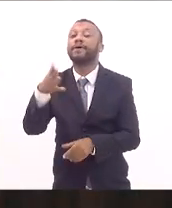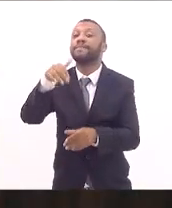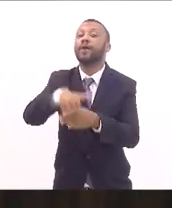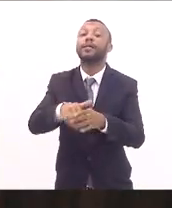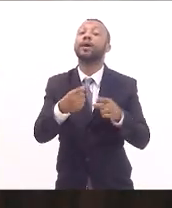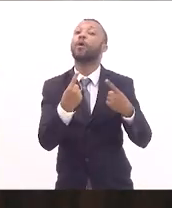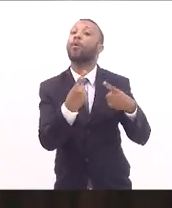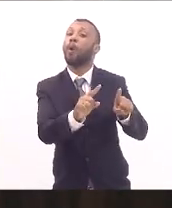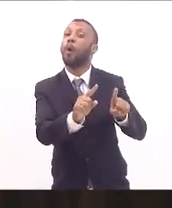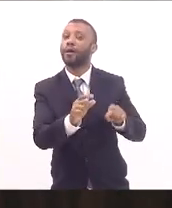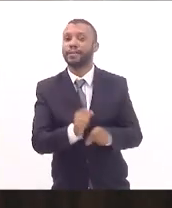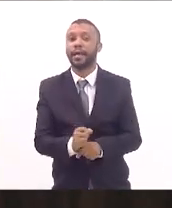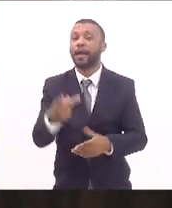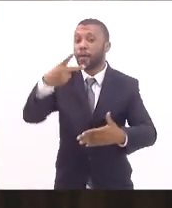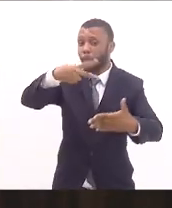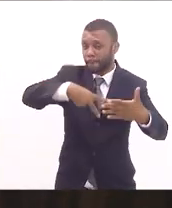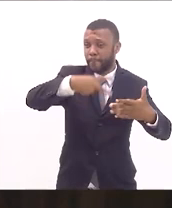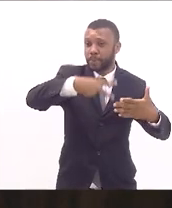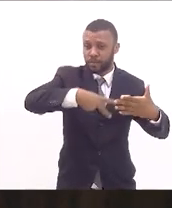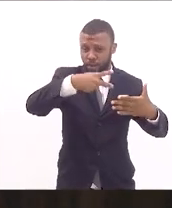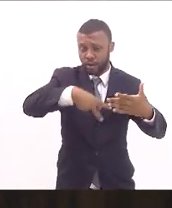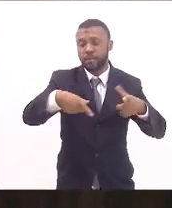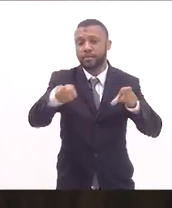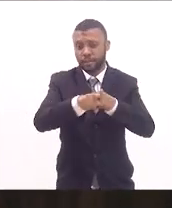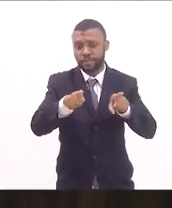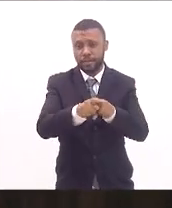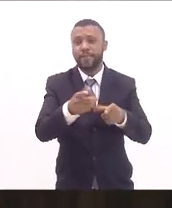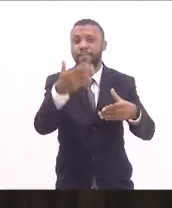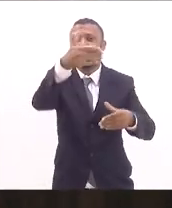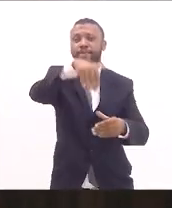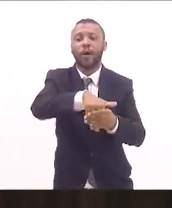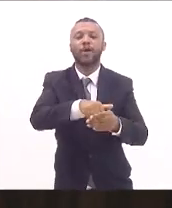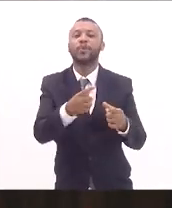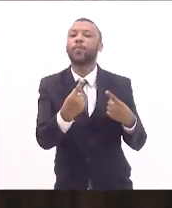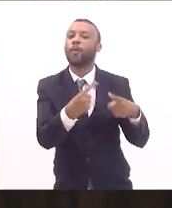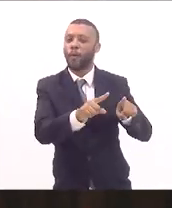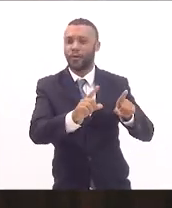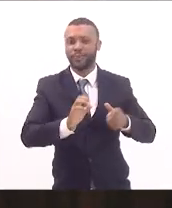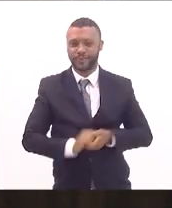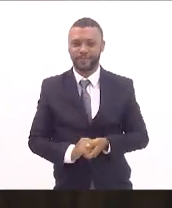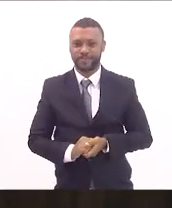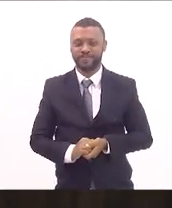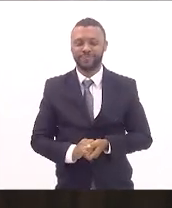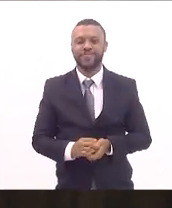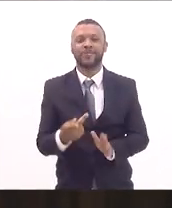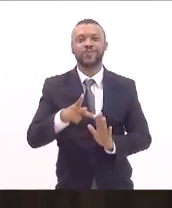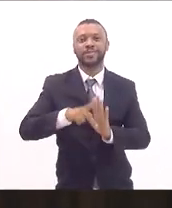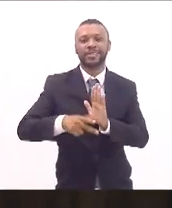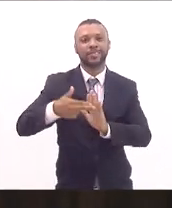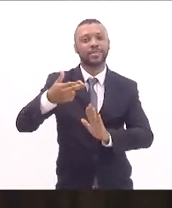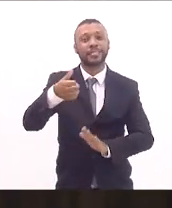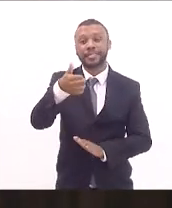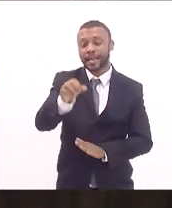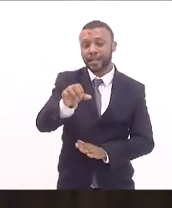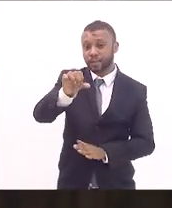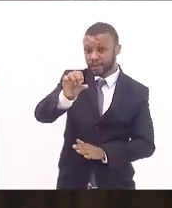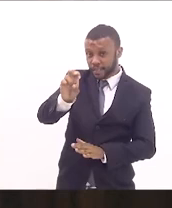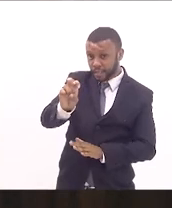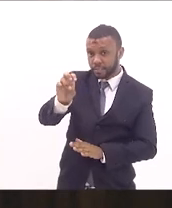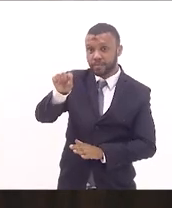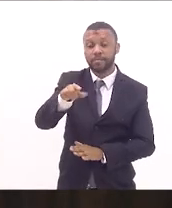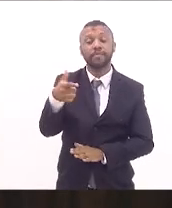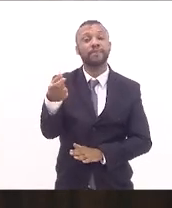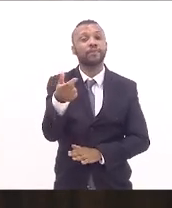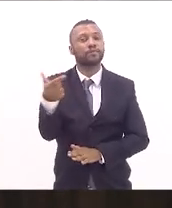contrário e pessoal volta voltam contrário Oi hoje é dia solução 1095 de 22 de